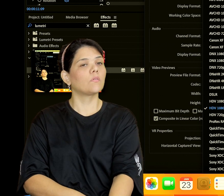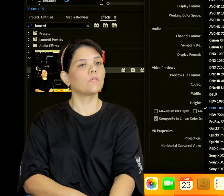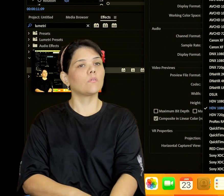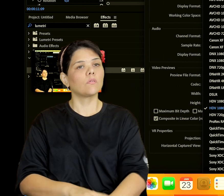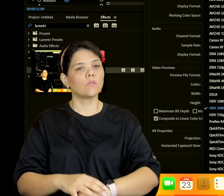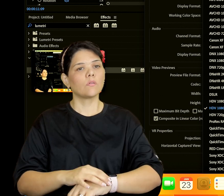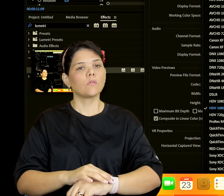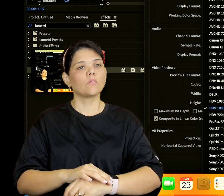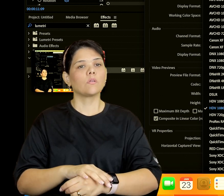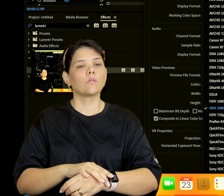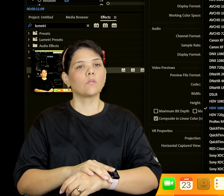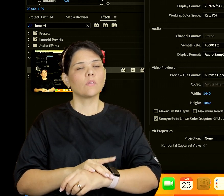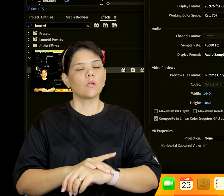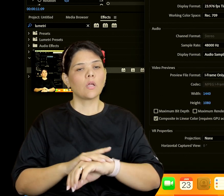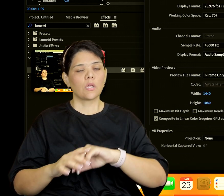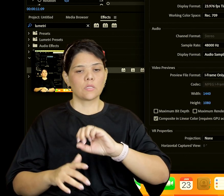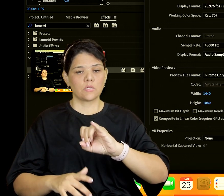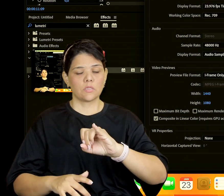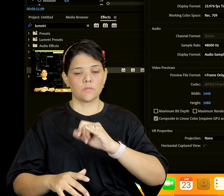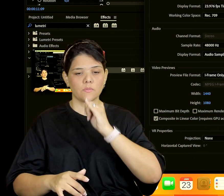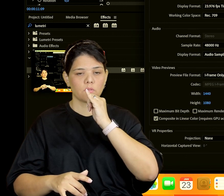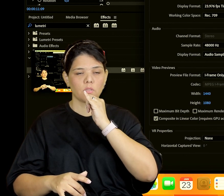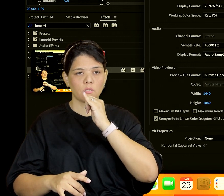Se a gente pegar e botar ele, por exemplo,